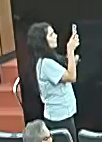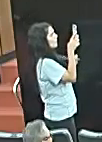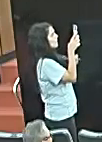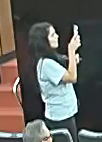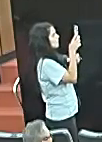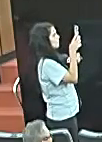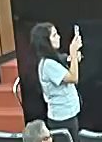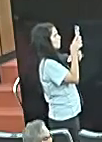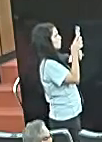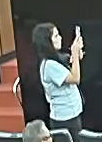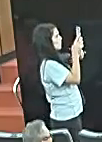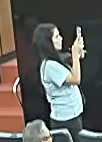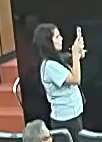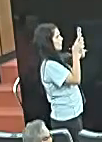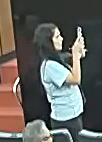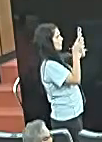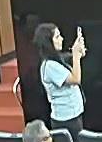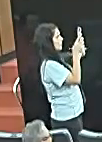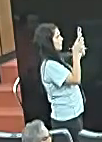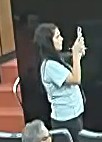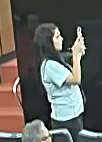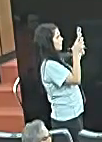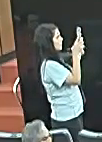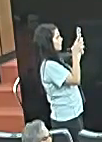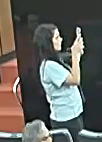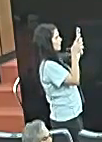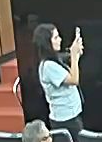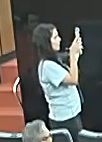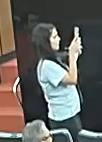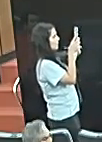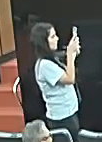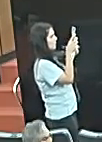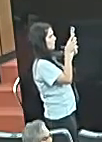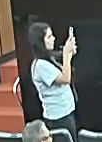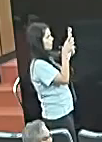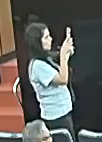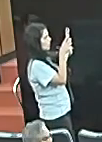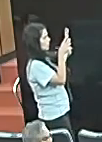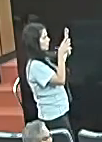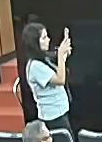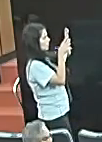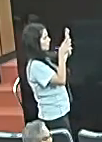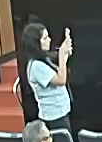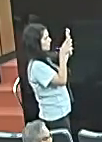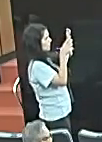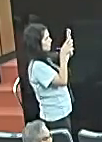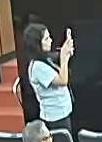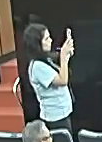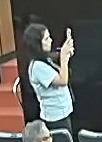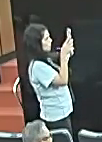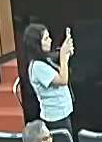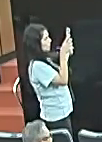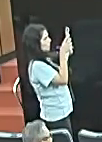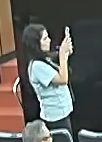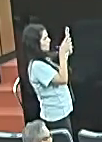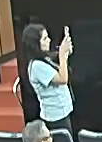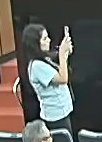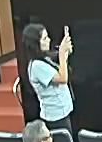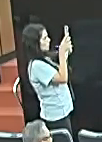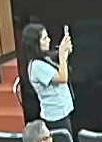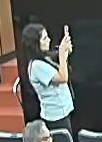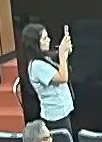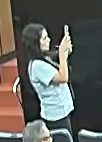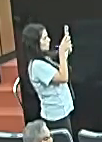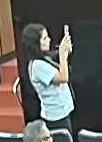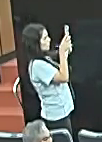2004 e hoje todo o sistema penitenciário prisional com